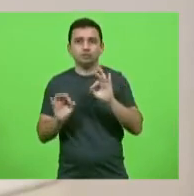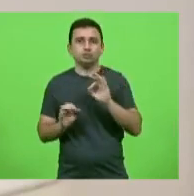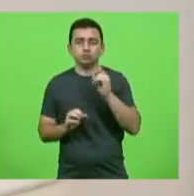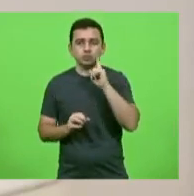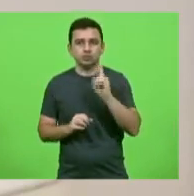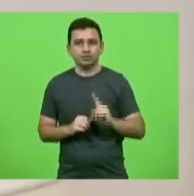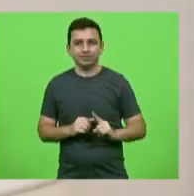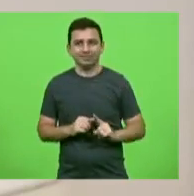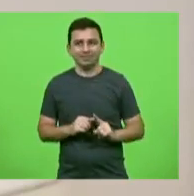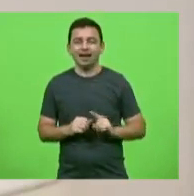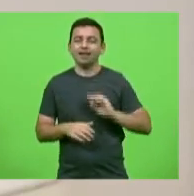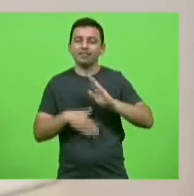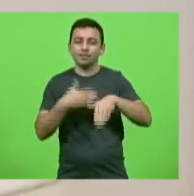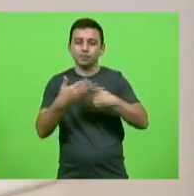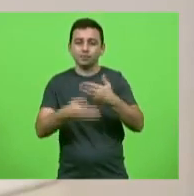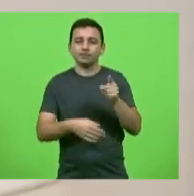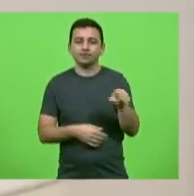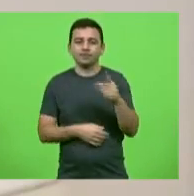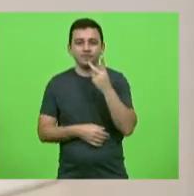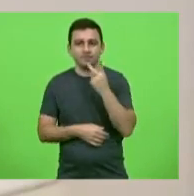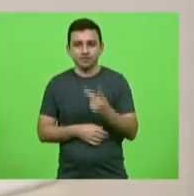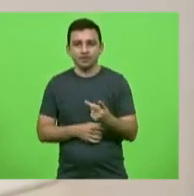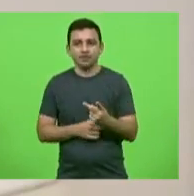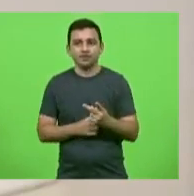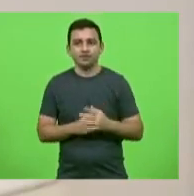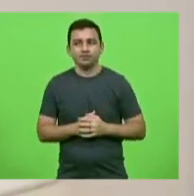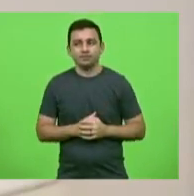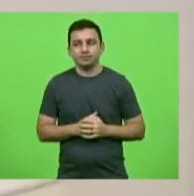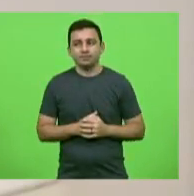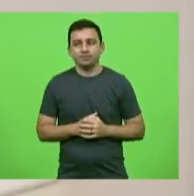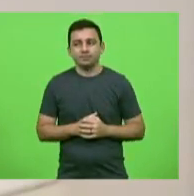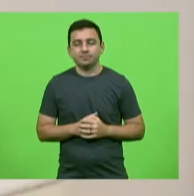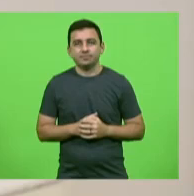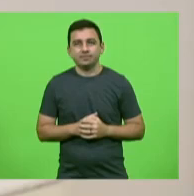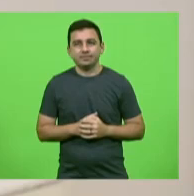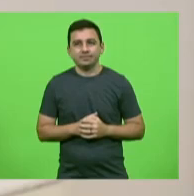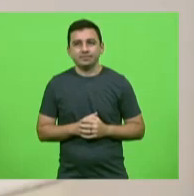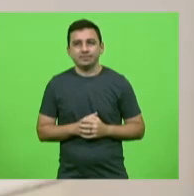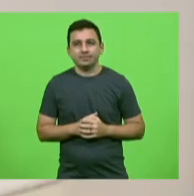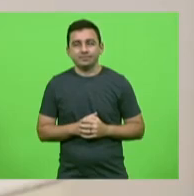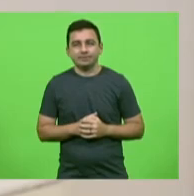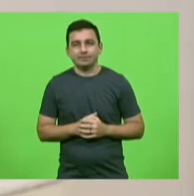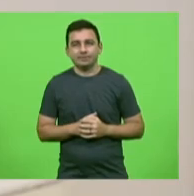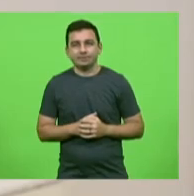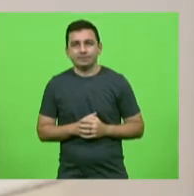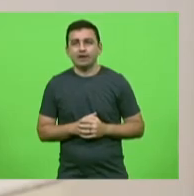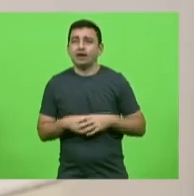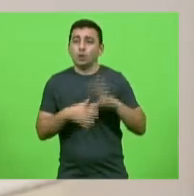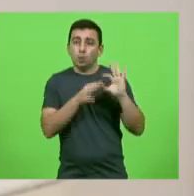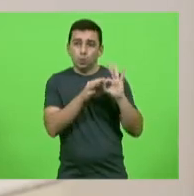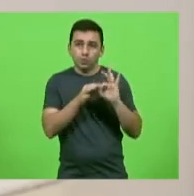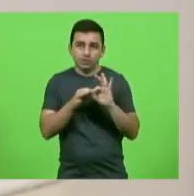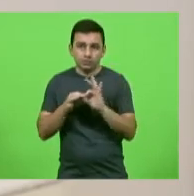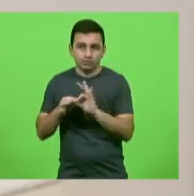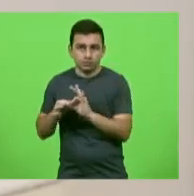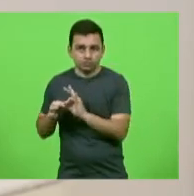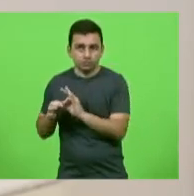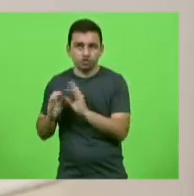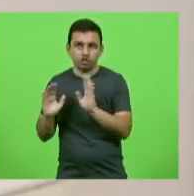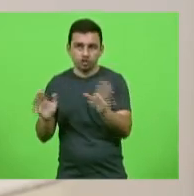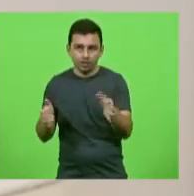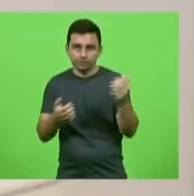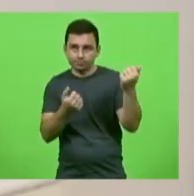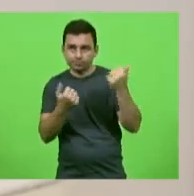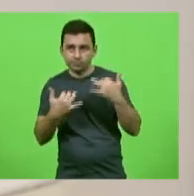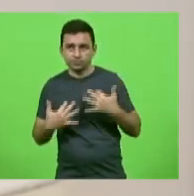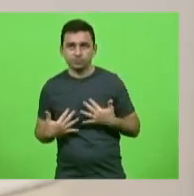sequência, ele vai dizer... Na contextualização que foi nos passado, o